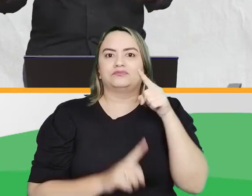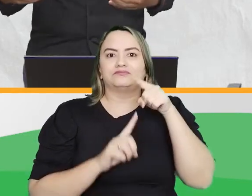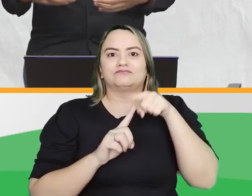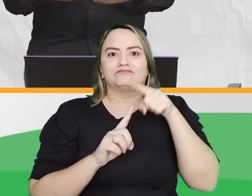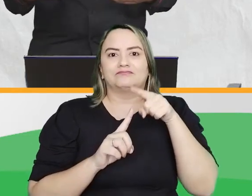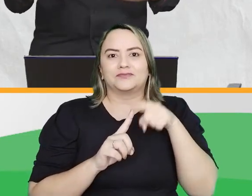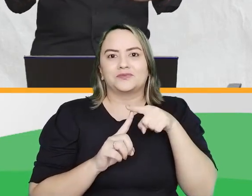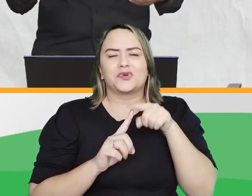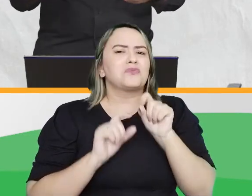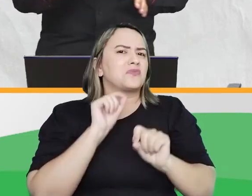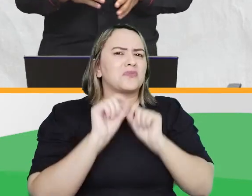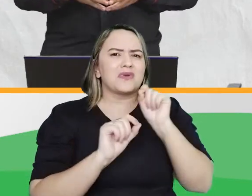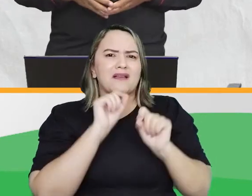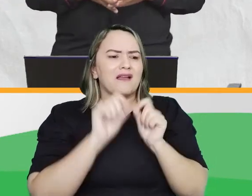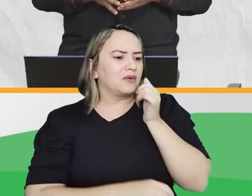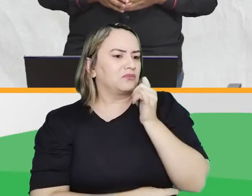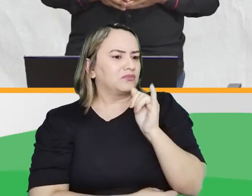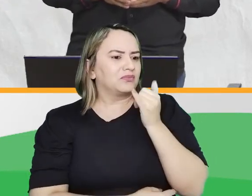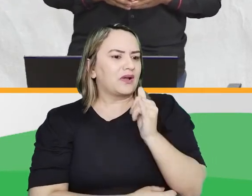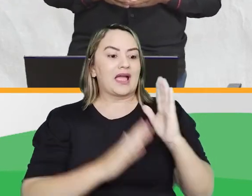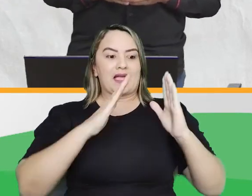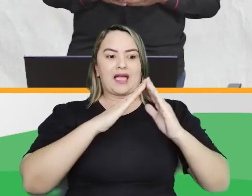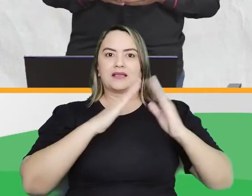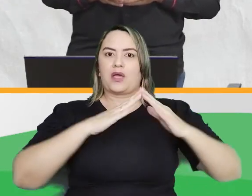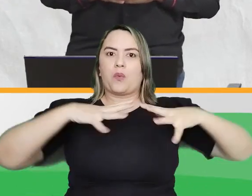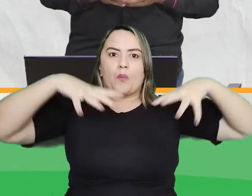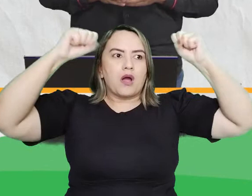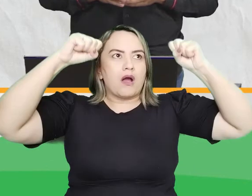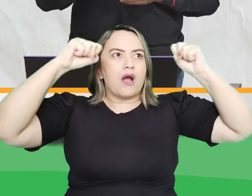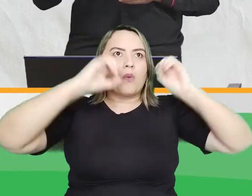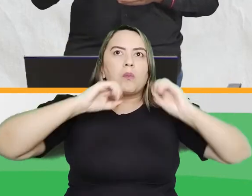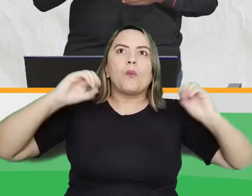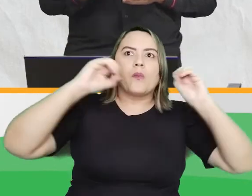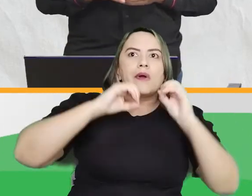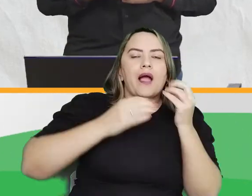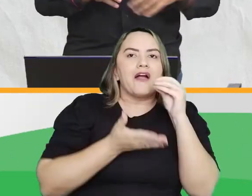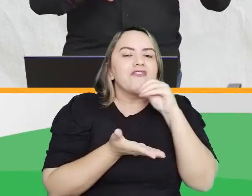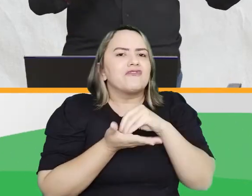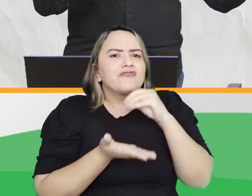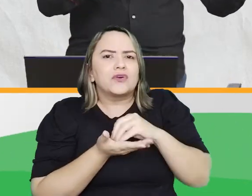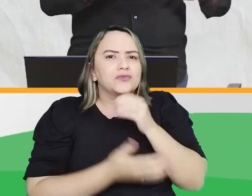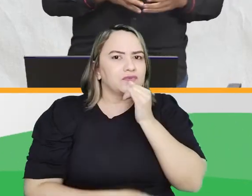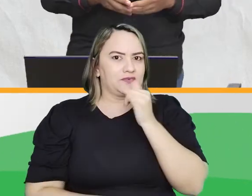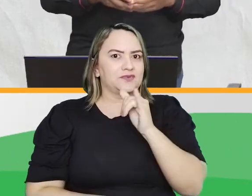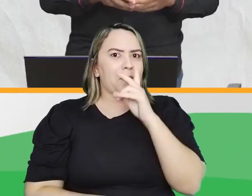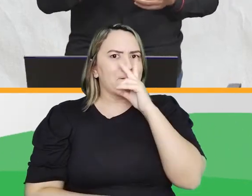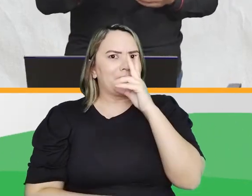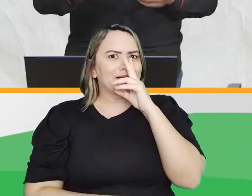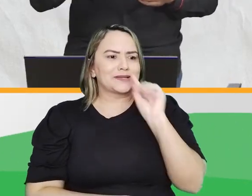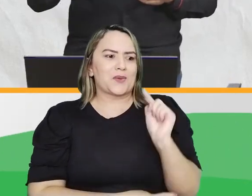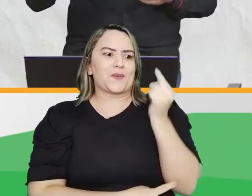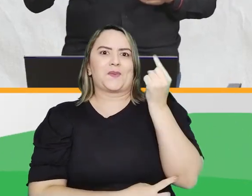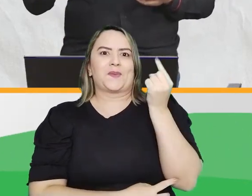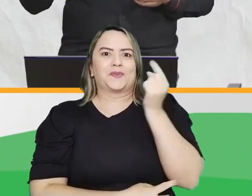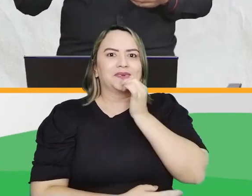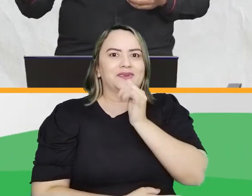energia que existe na natureza é a eletricidade, né? Por exemplo, nas nossas casas, quando falta energia elétrica, a gente só diz assim, faltou energia. É como se a